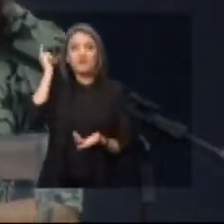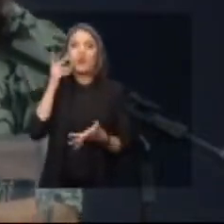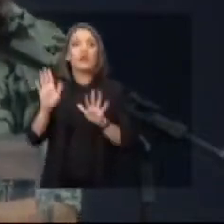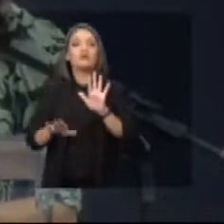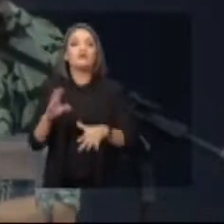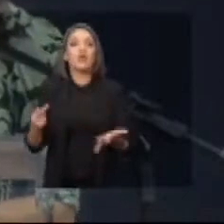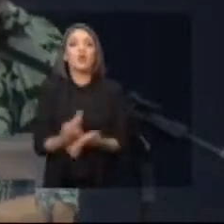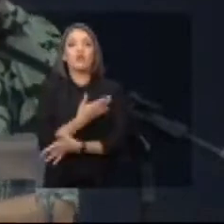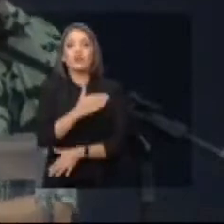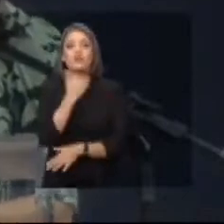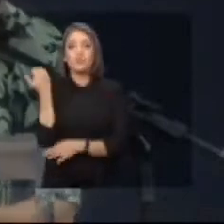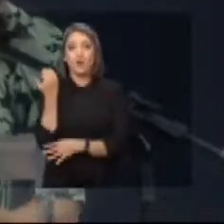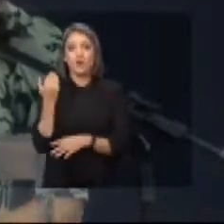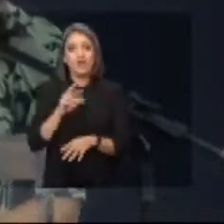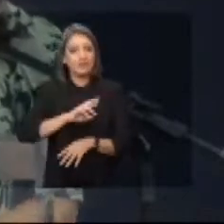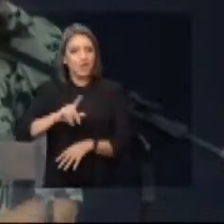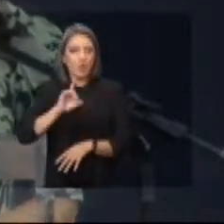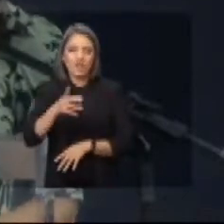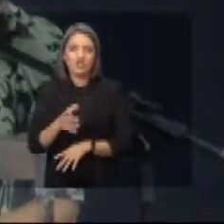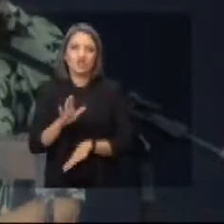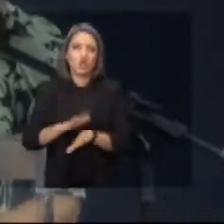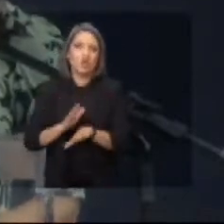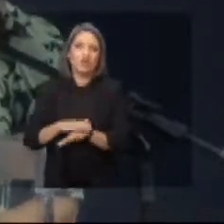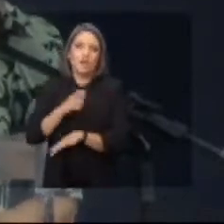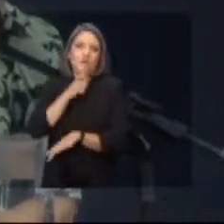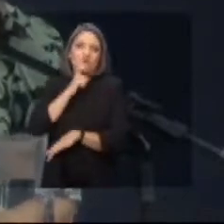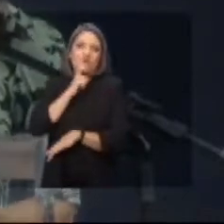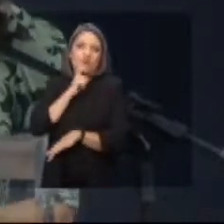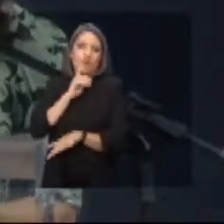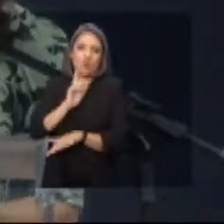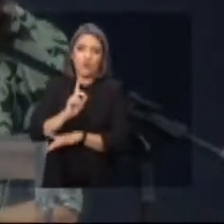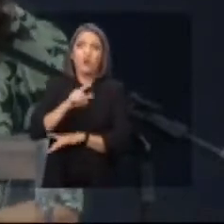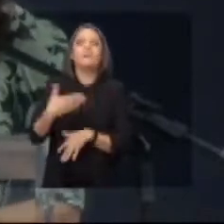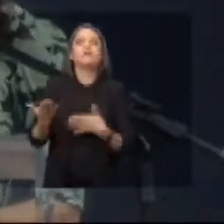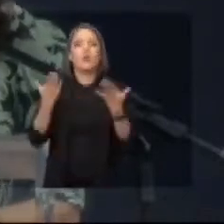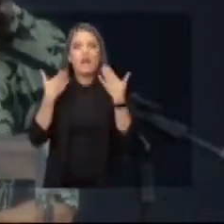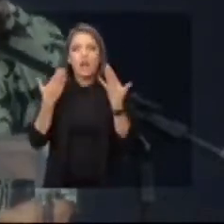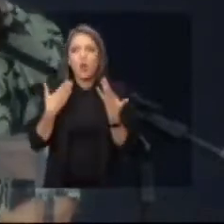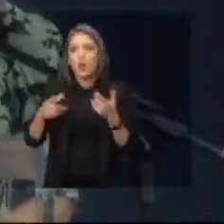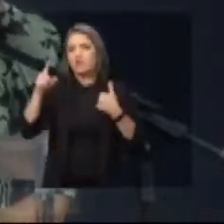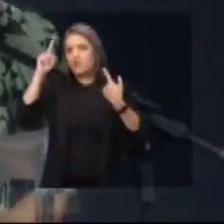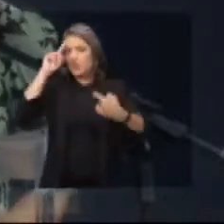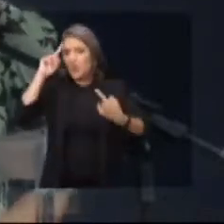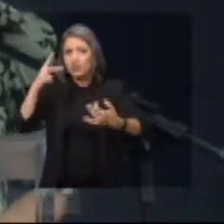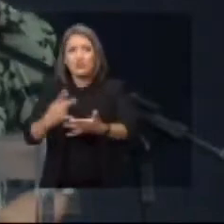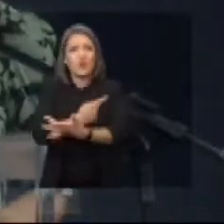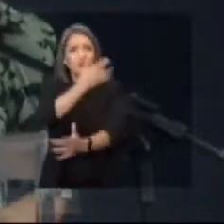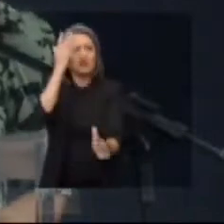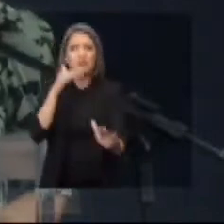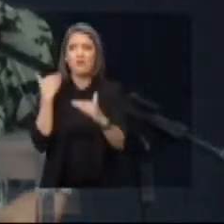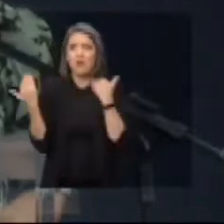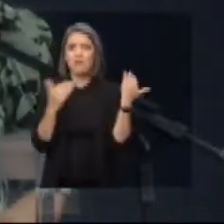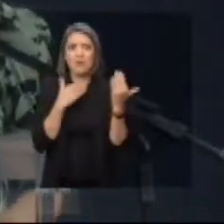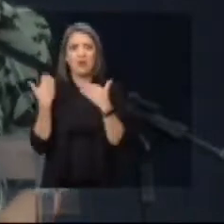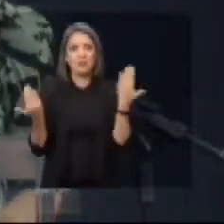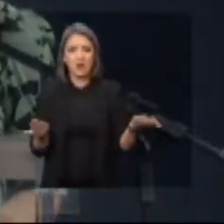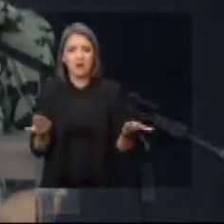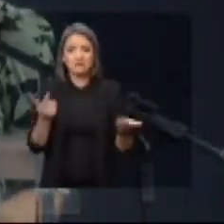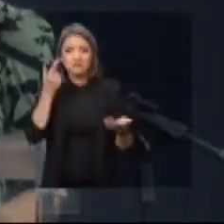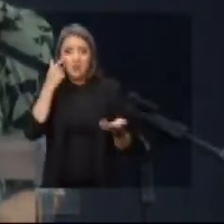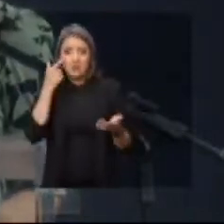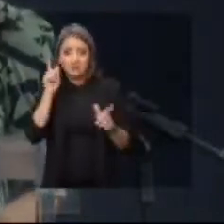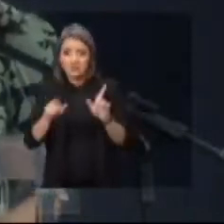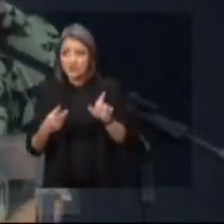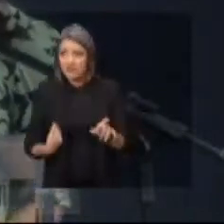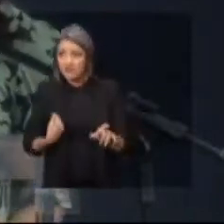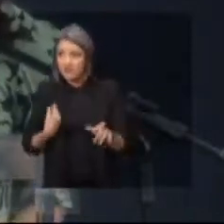óbitos não ocorrem apenas no frio eles ocorrem no calor eles ocorrem todos os dias morre-se muito na rua e assim como a gente normalizou a vida na rua a gente